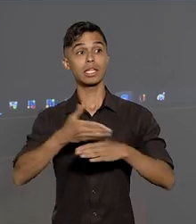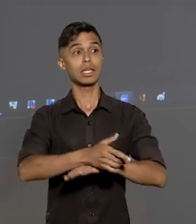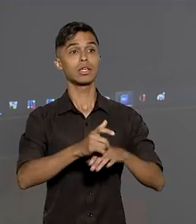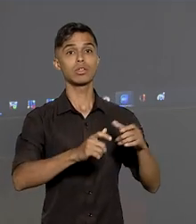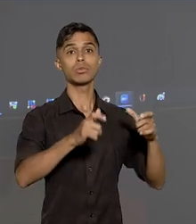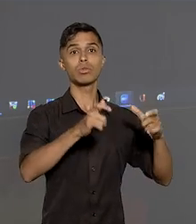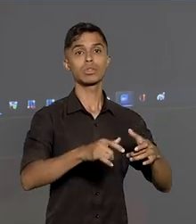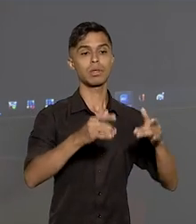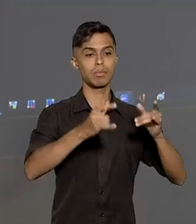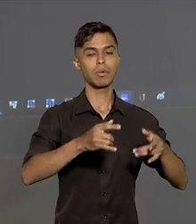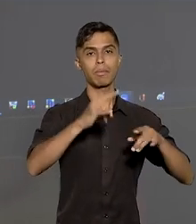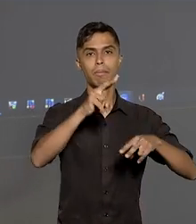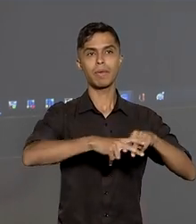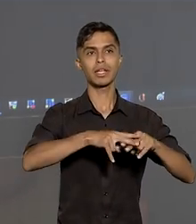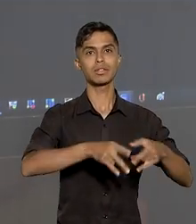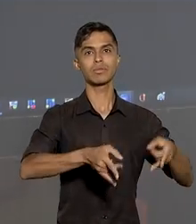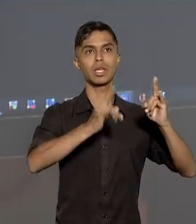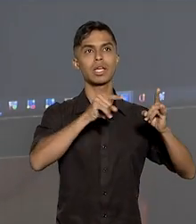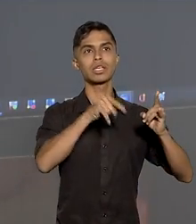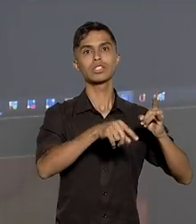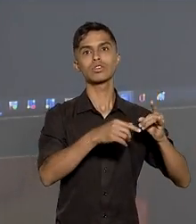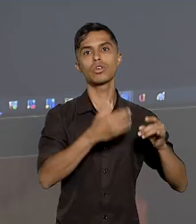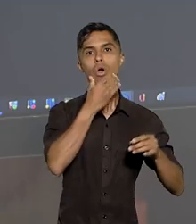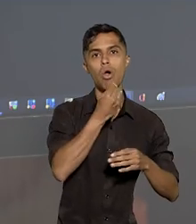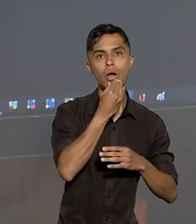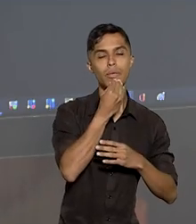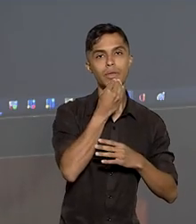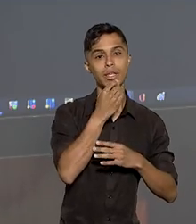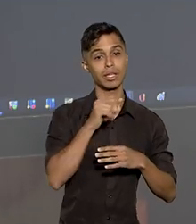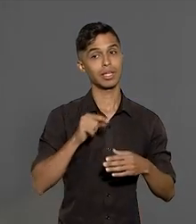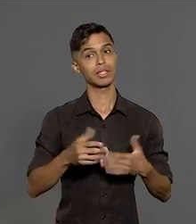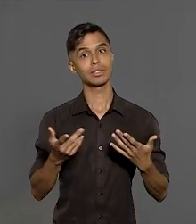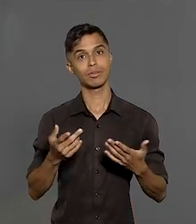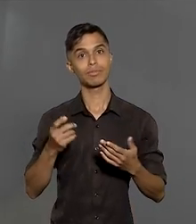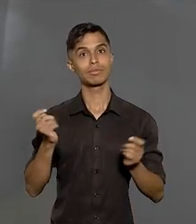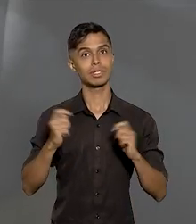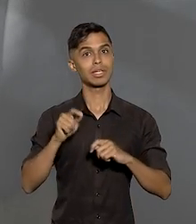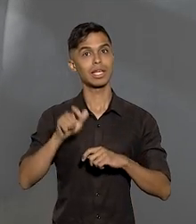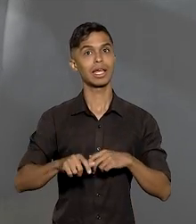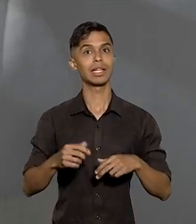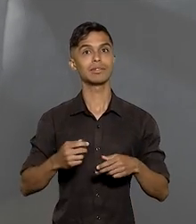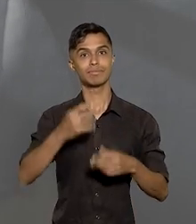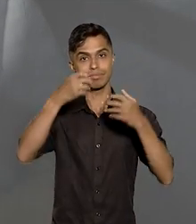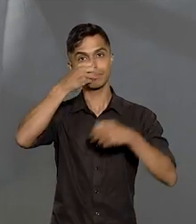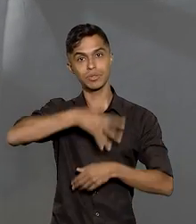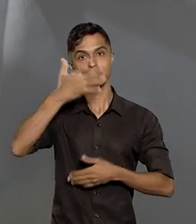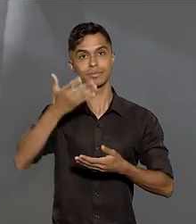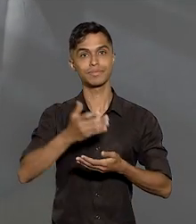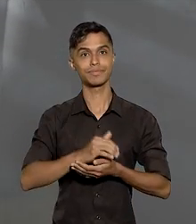masculino. Provavelmente ela vai sofrer violência.